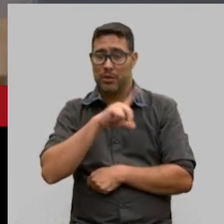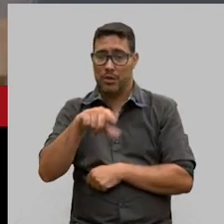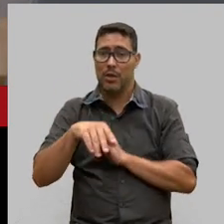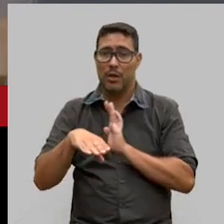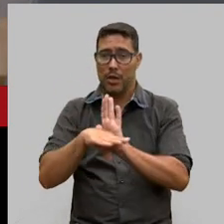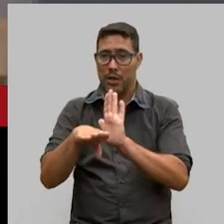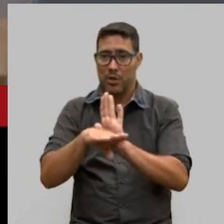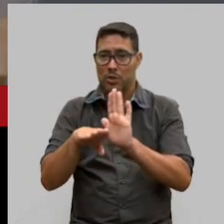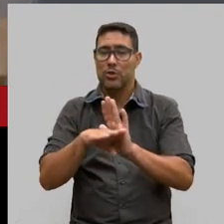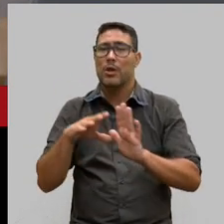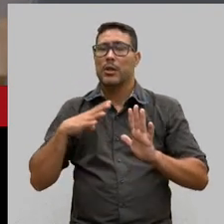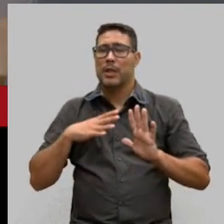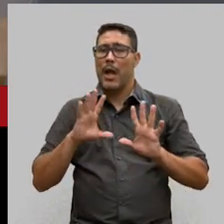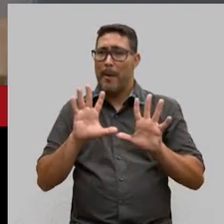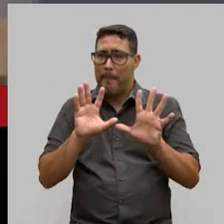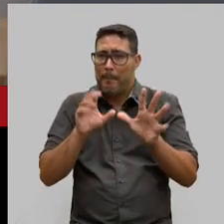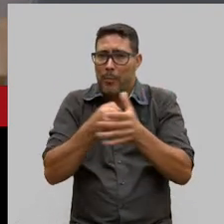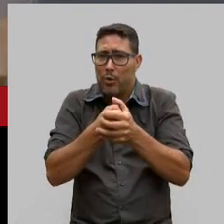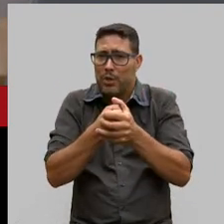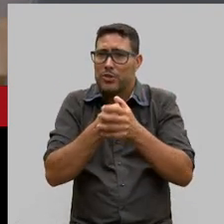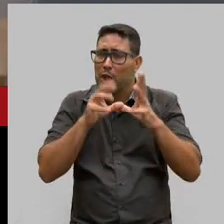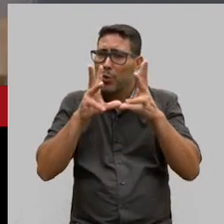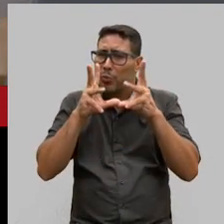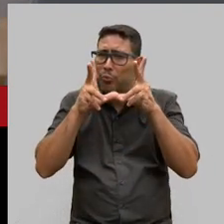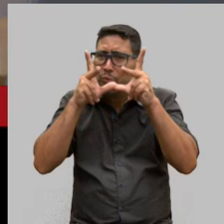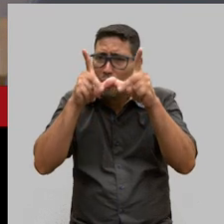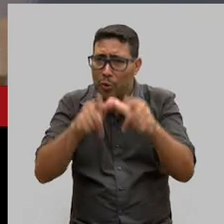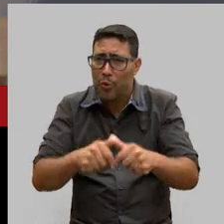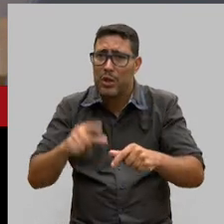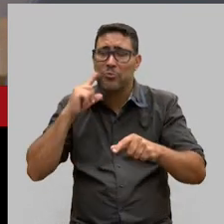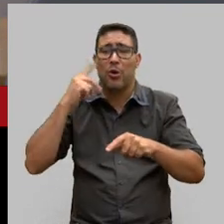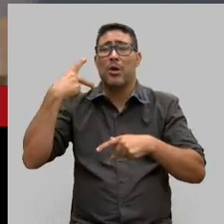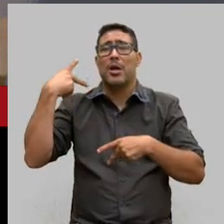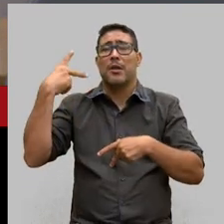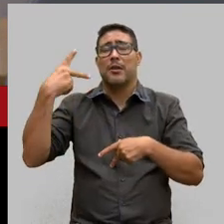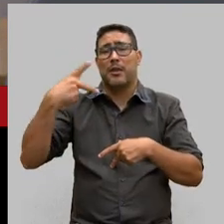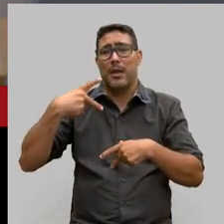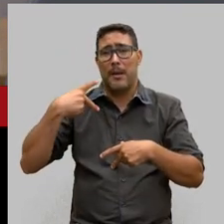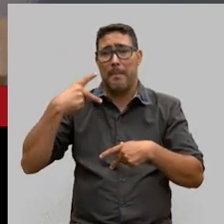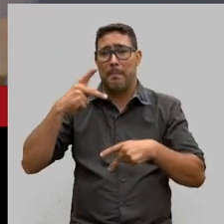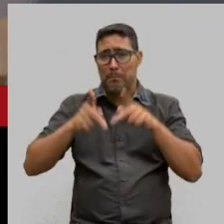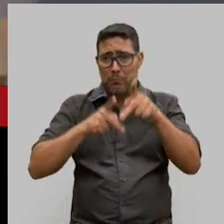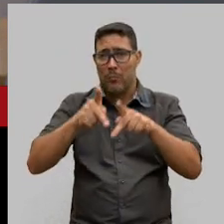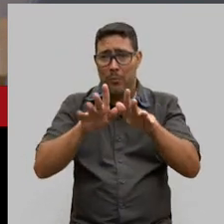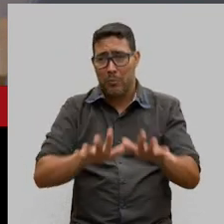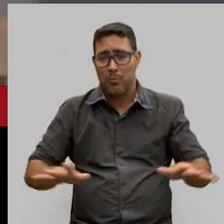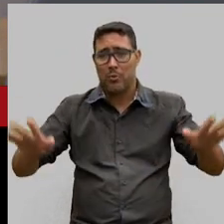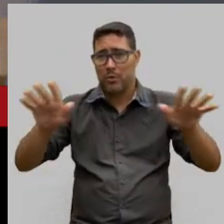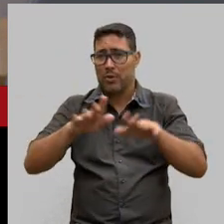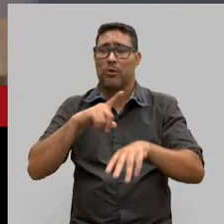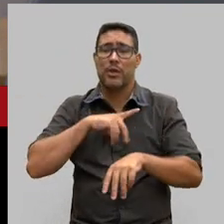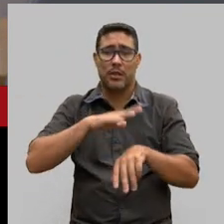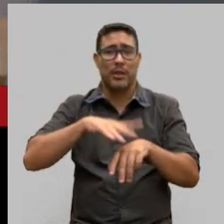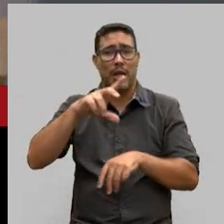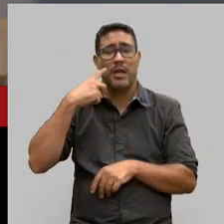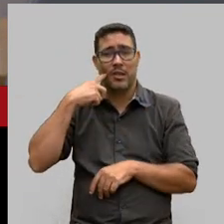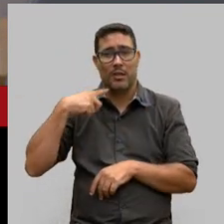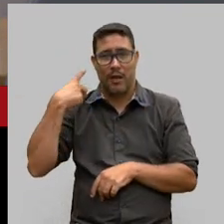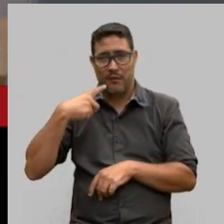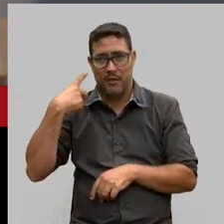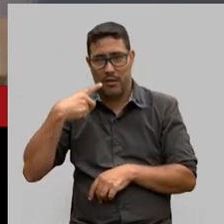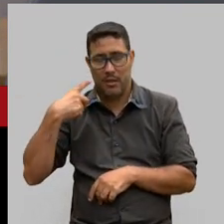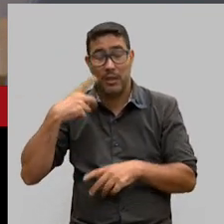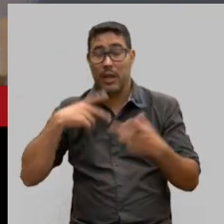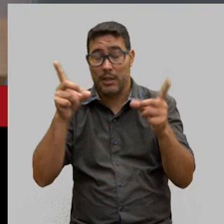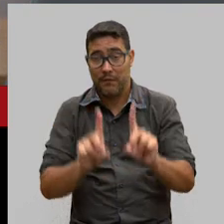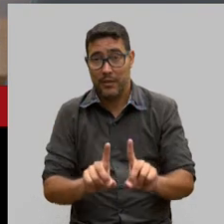proteger toda a nossa população que tenha deficiência e nesse tema aqui específico as pessoas que